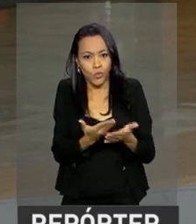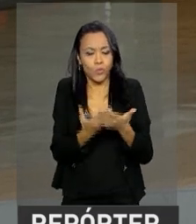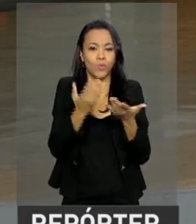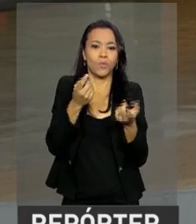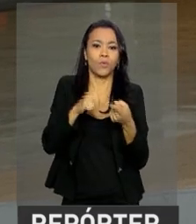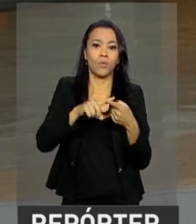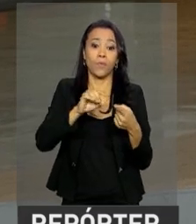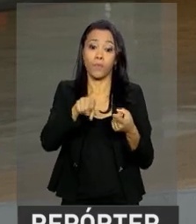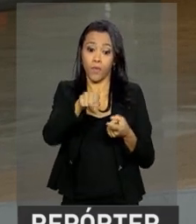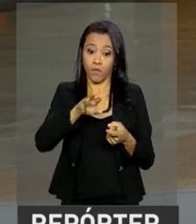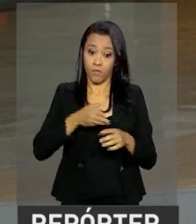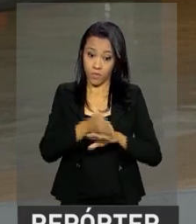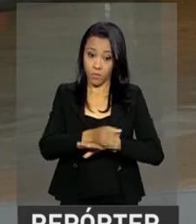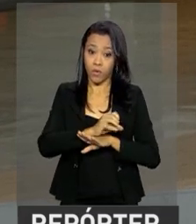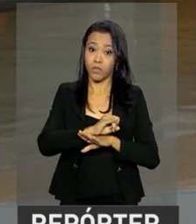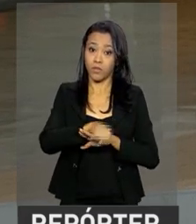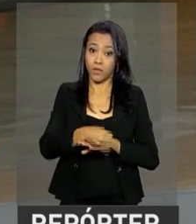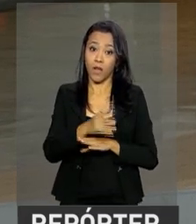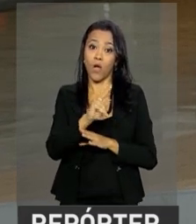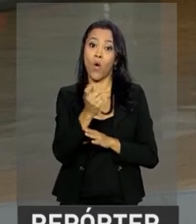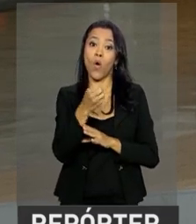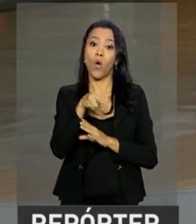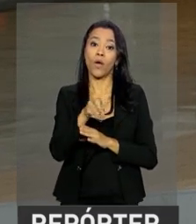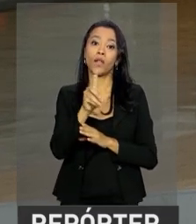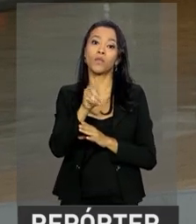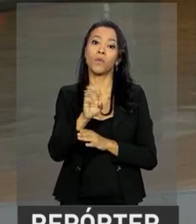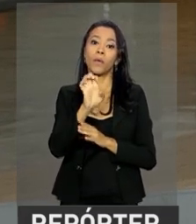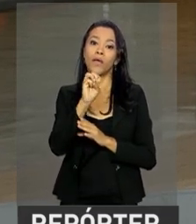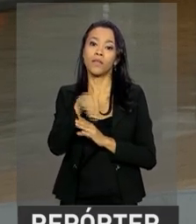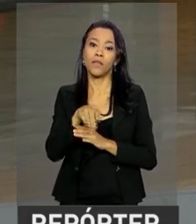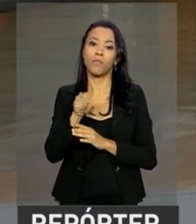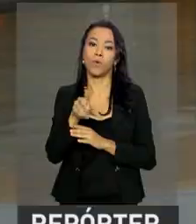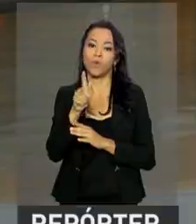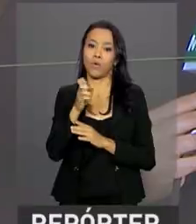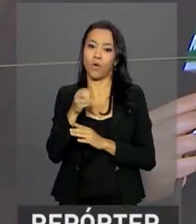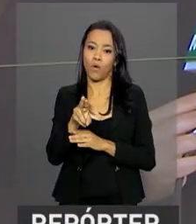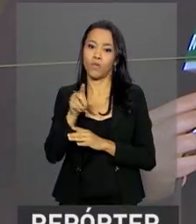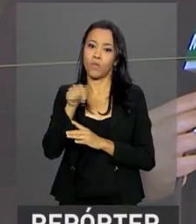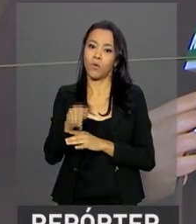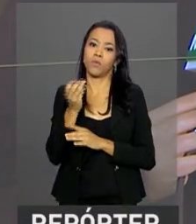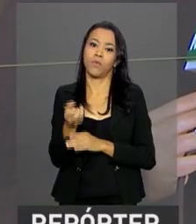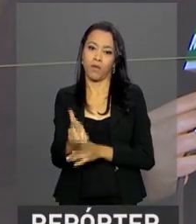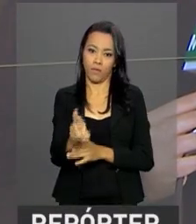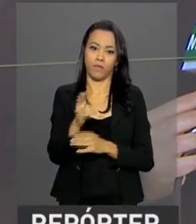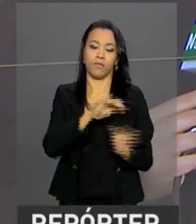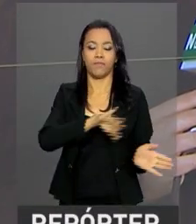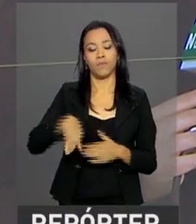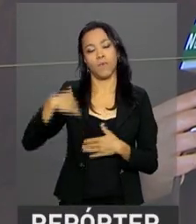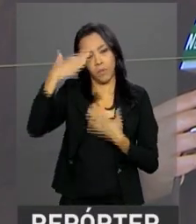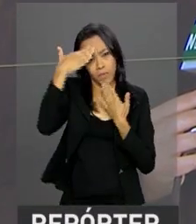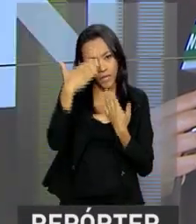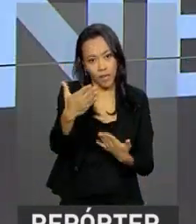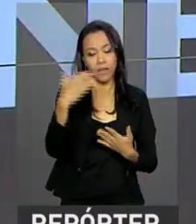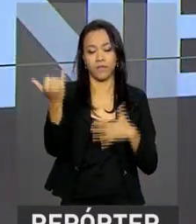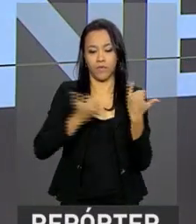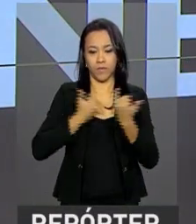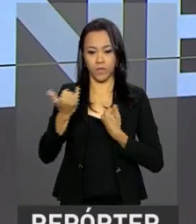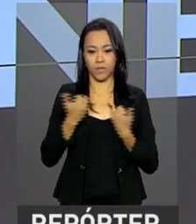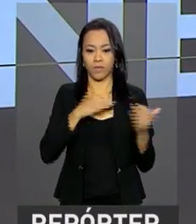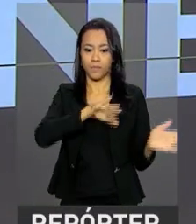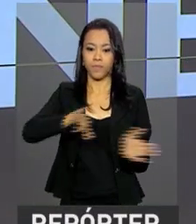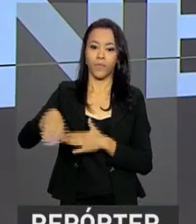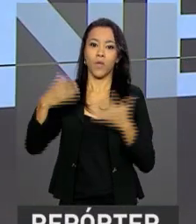horado enem.mec.gov.br é com você Leandro obrigado Taí pelas suas informações e olha o Brasil